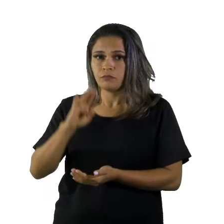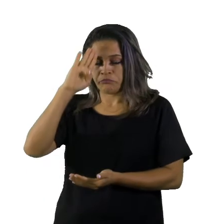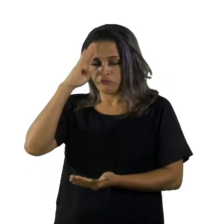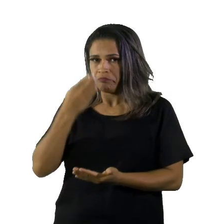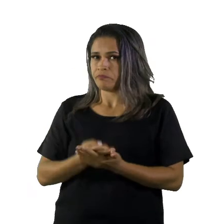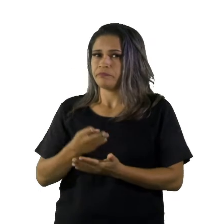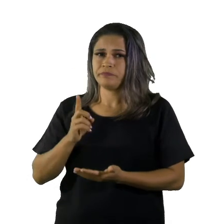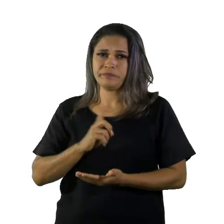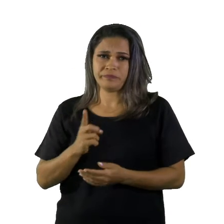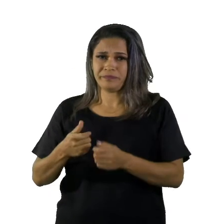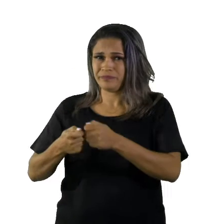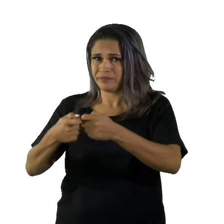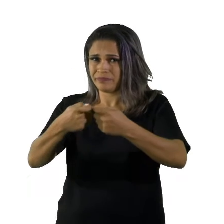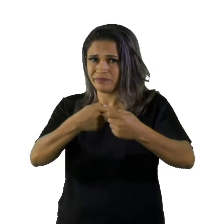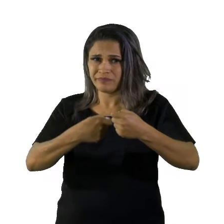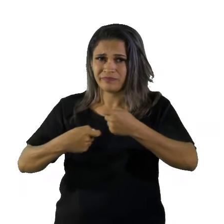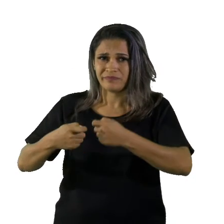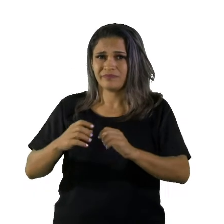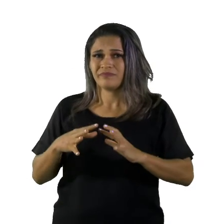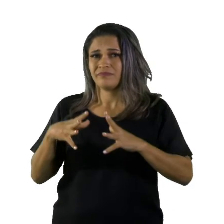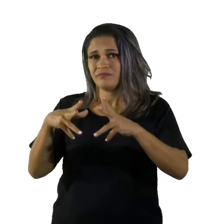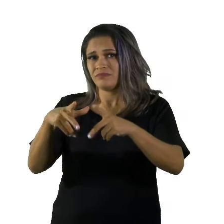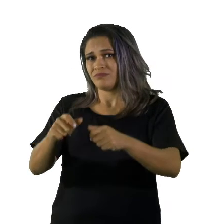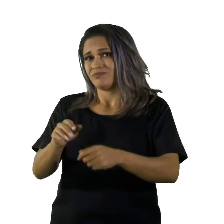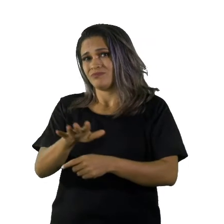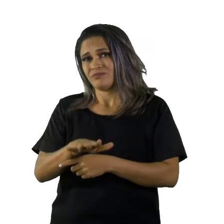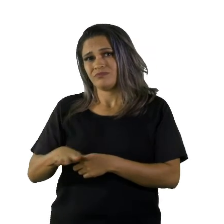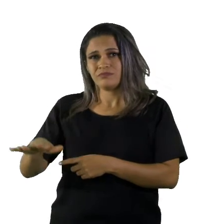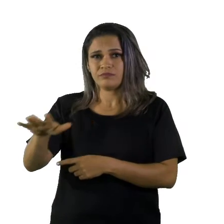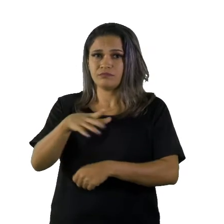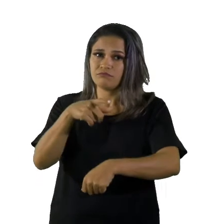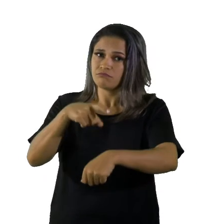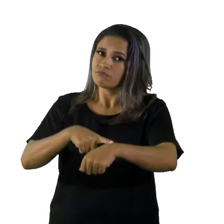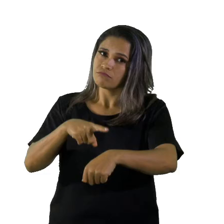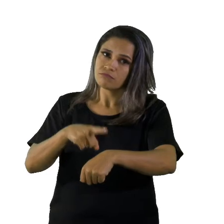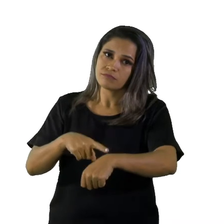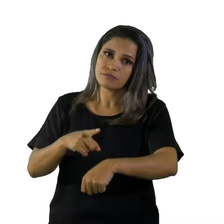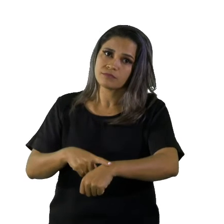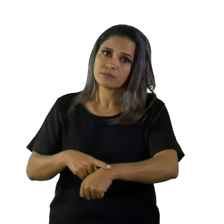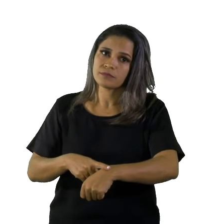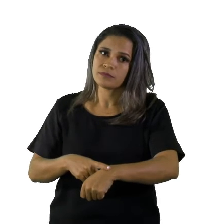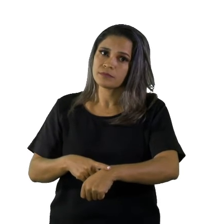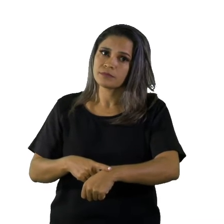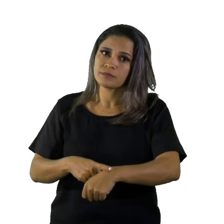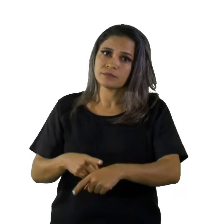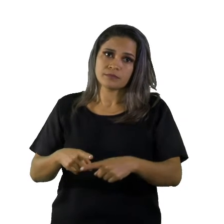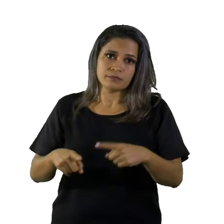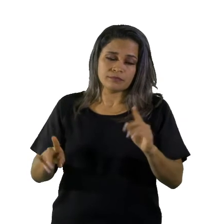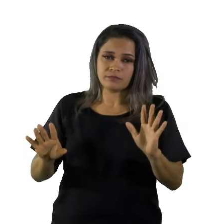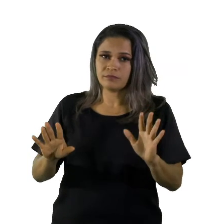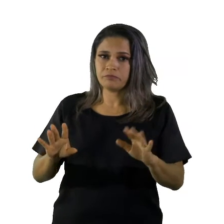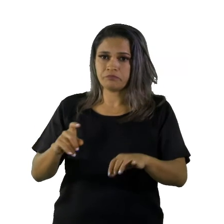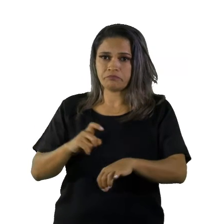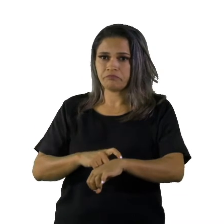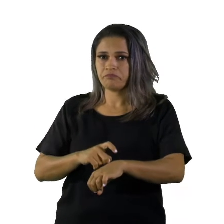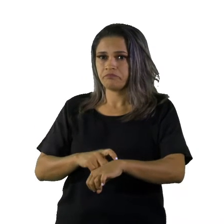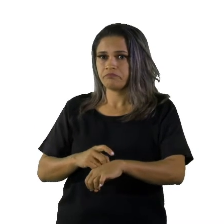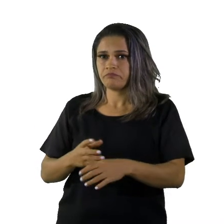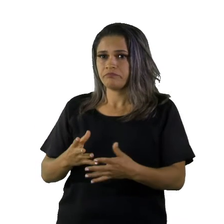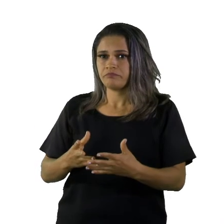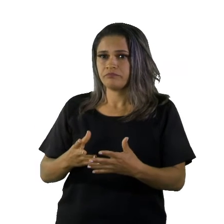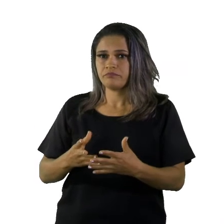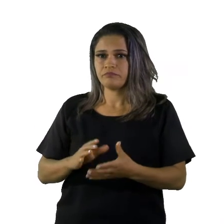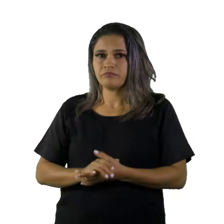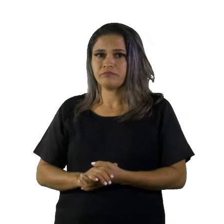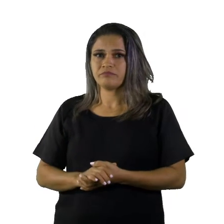não. A violência está em todo lugar e em todo horário. Não será reprimido um passatempo que se